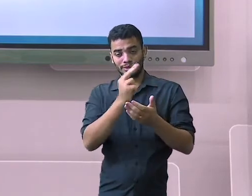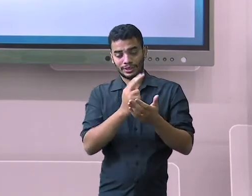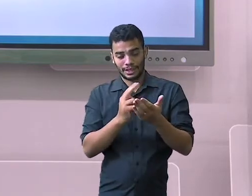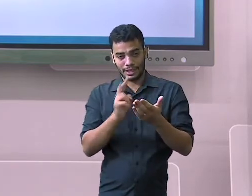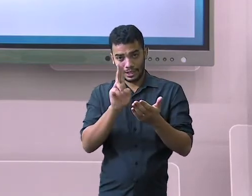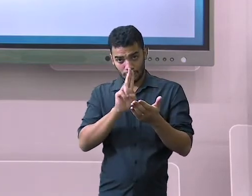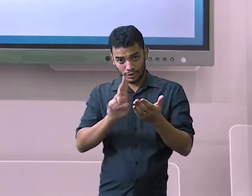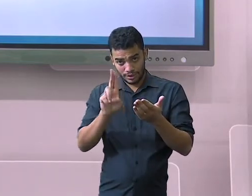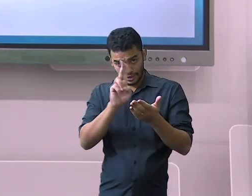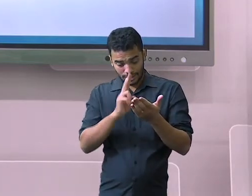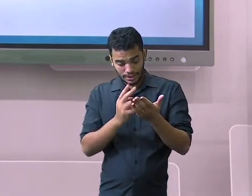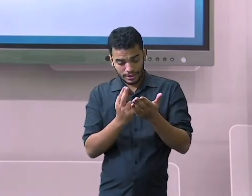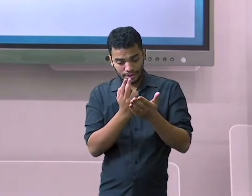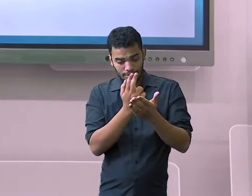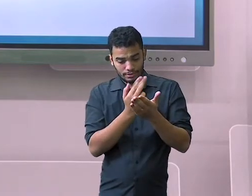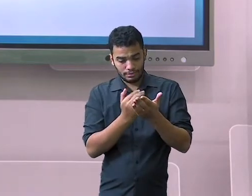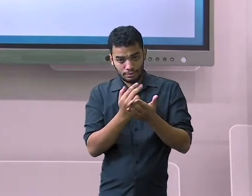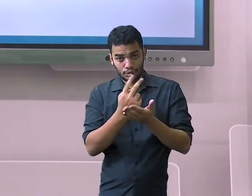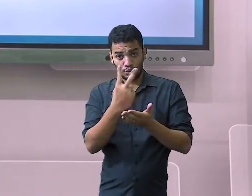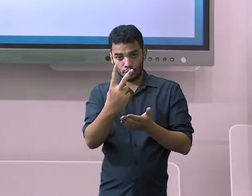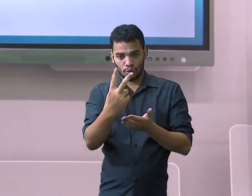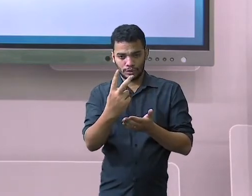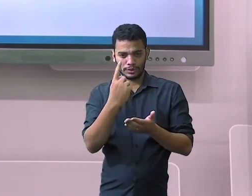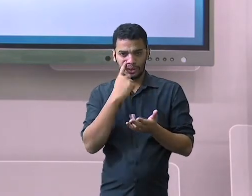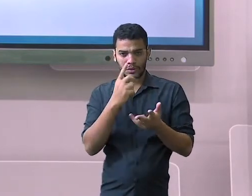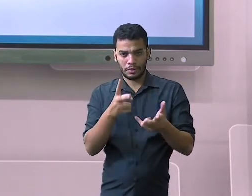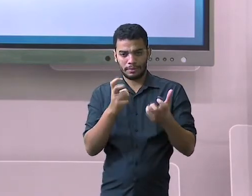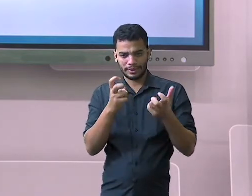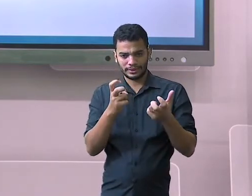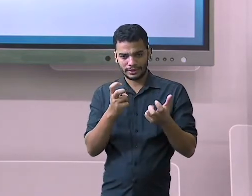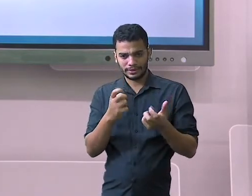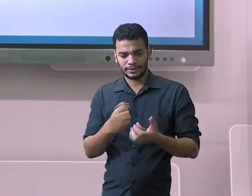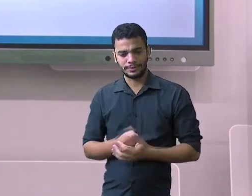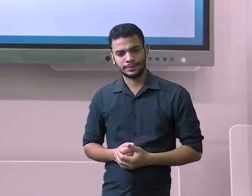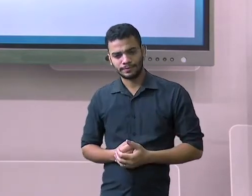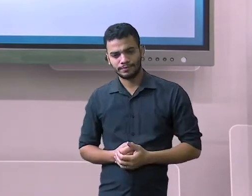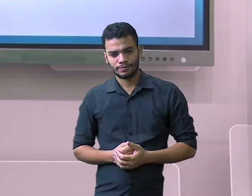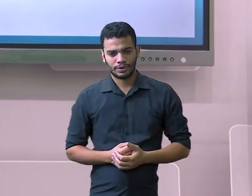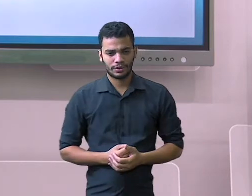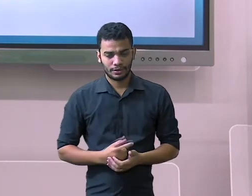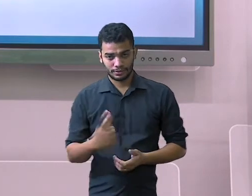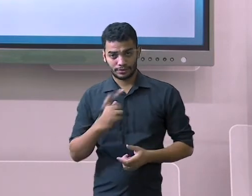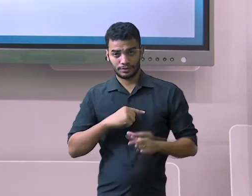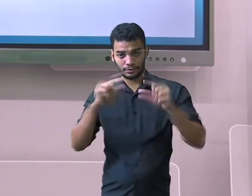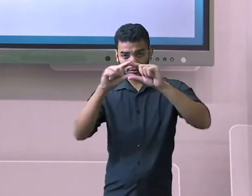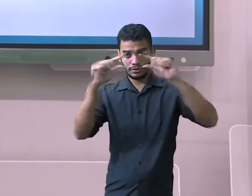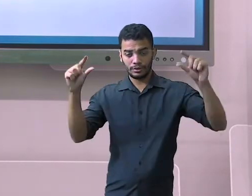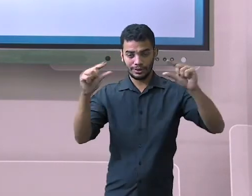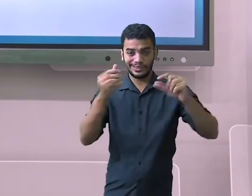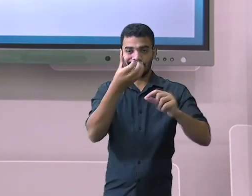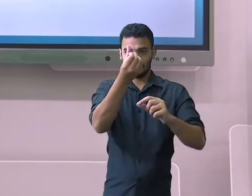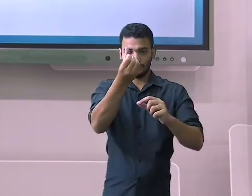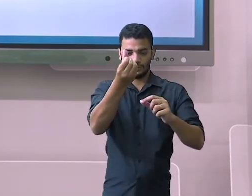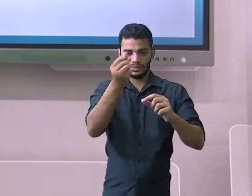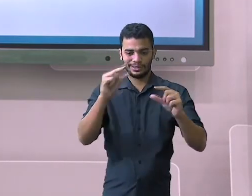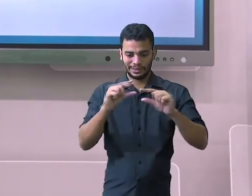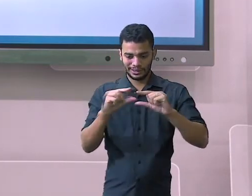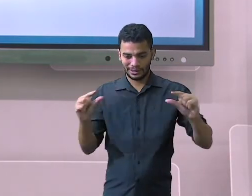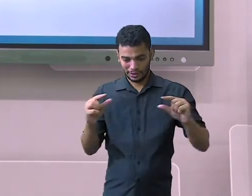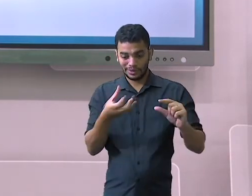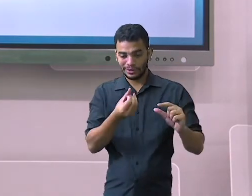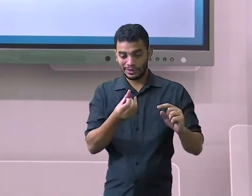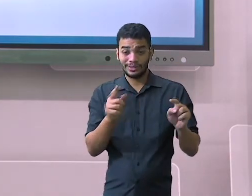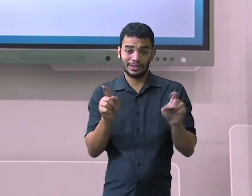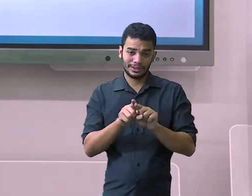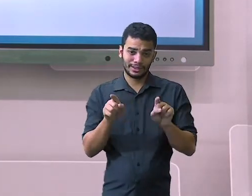aqui para vocês. Eu tenho 2 figuras, certo? Então, ó, a primeira só tem 6 partes e a segunda 6